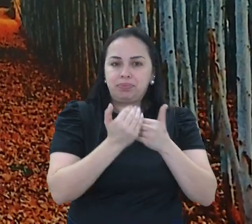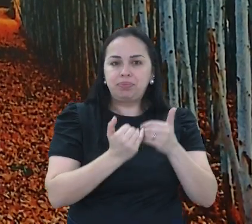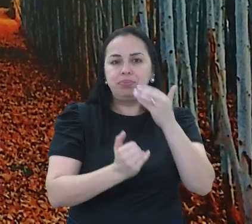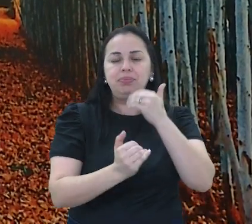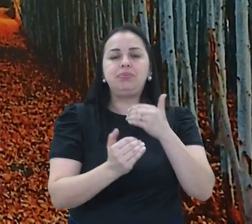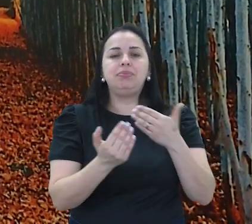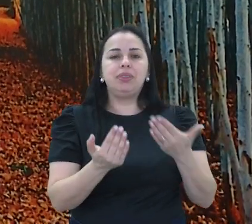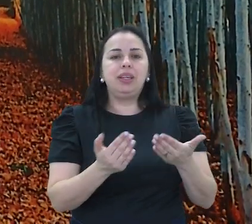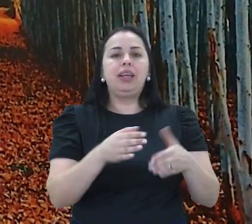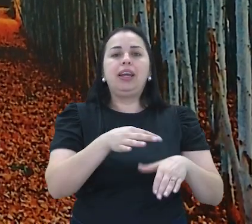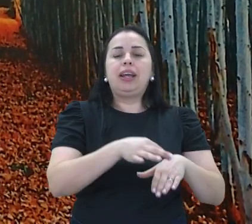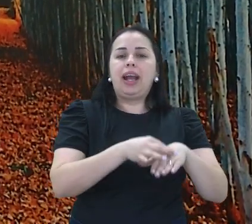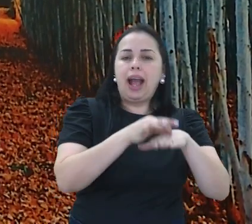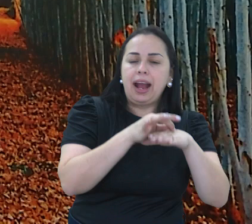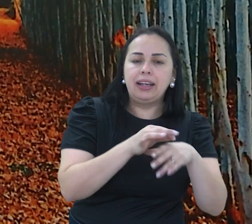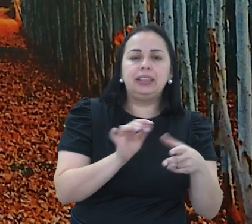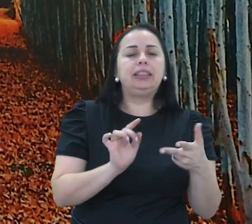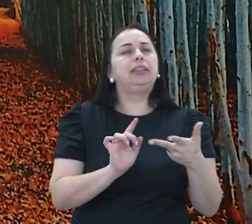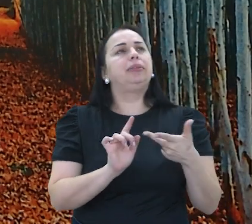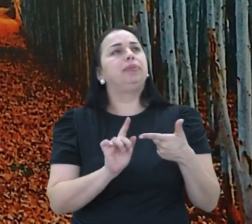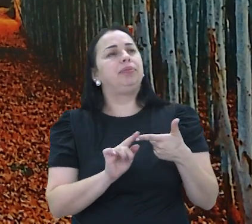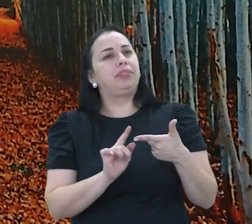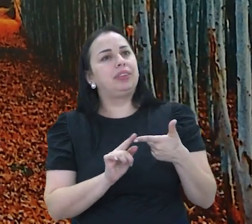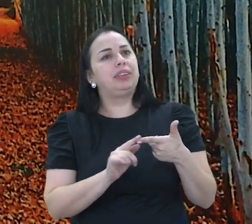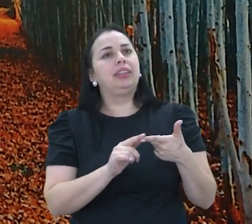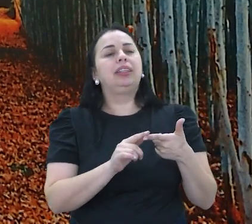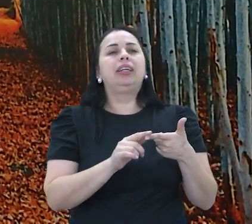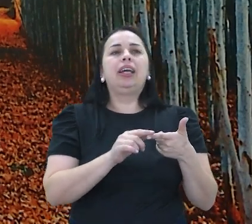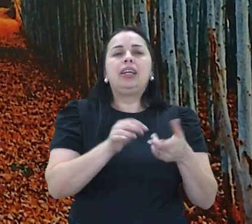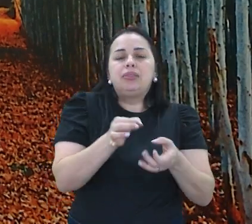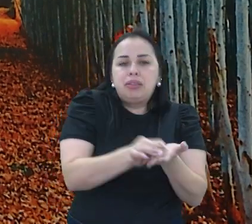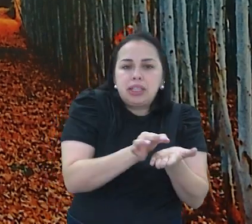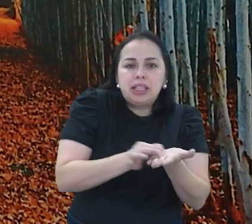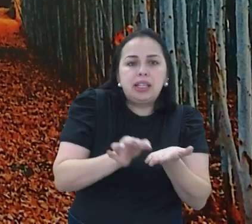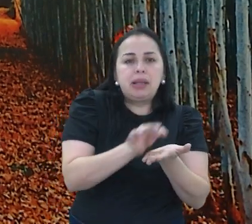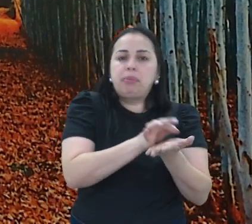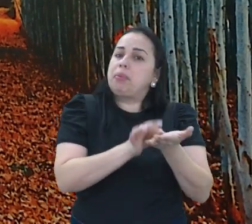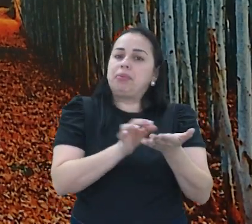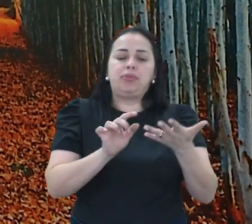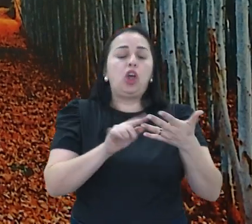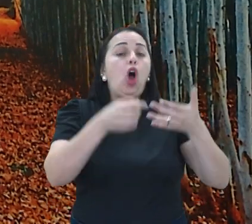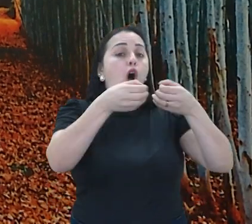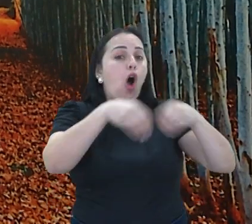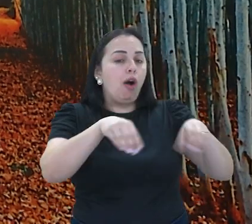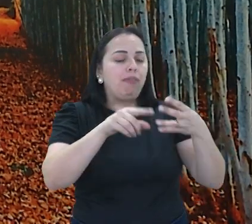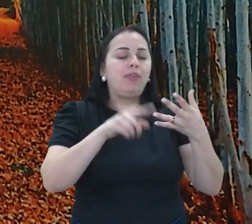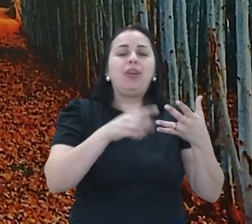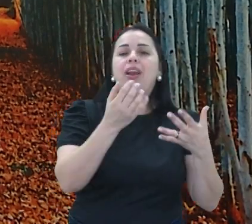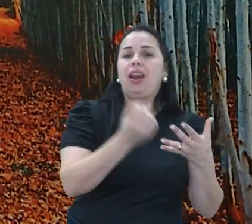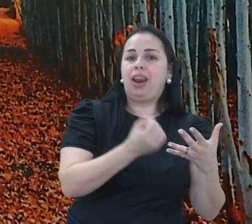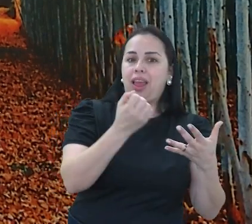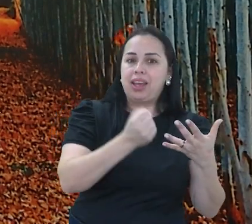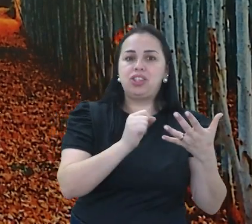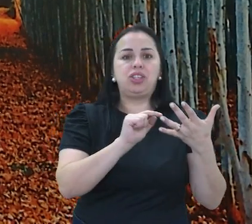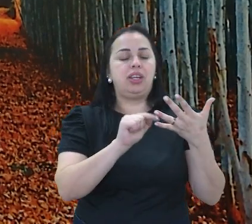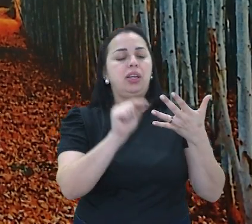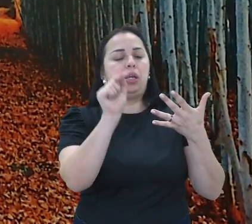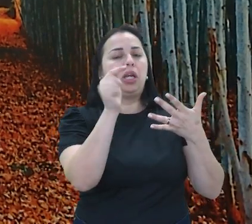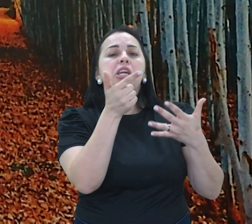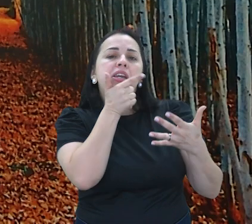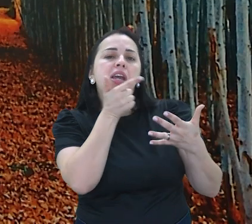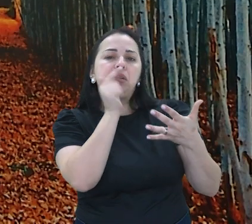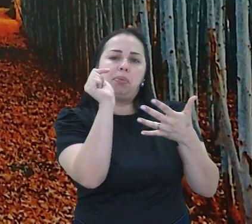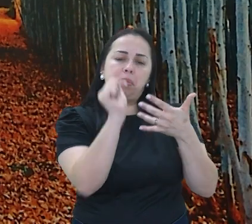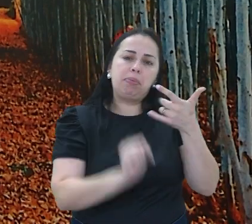alimentos os mais consumidos no dia a dia, carnes magras, cereais integrais, ovos,